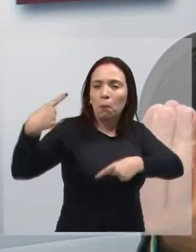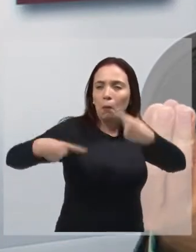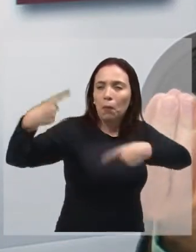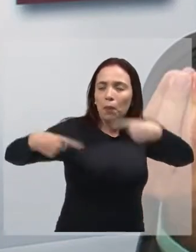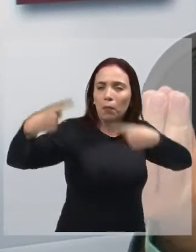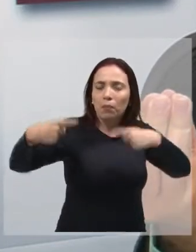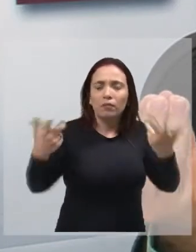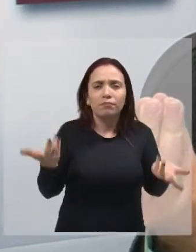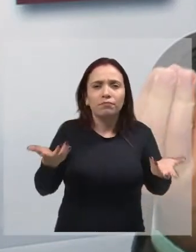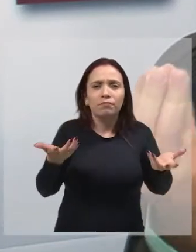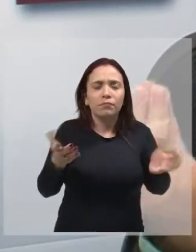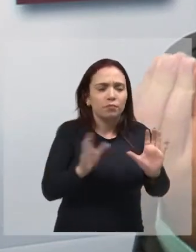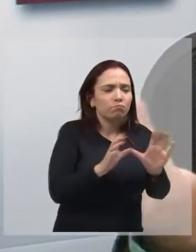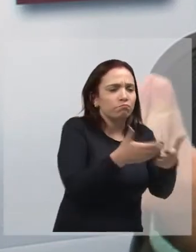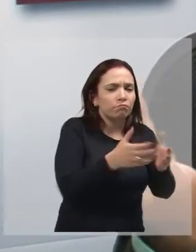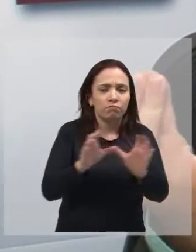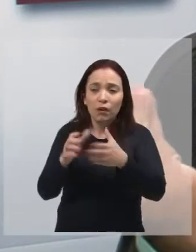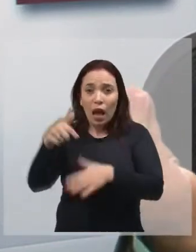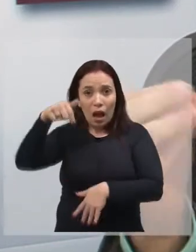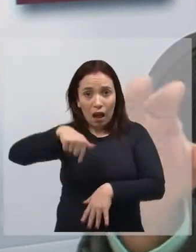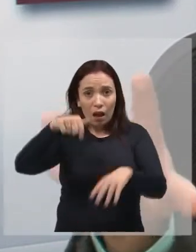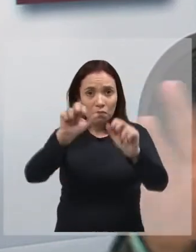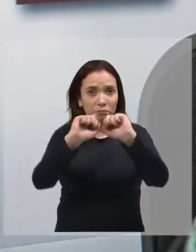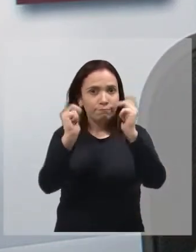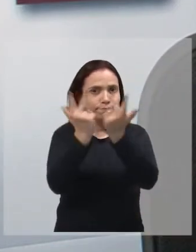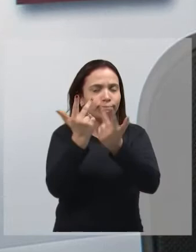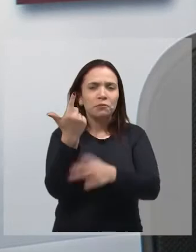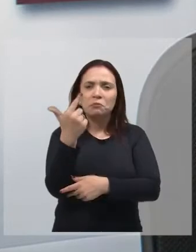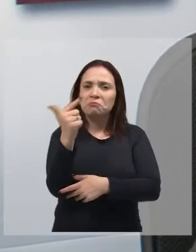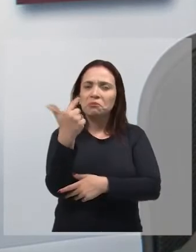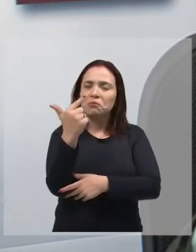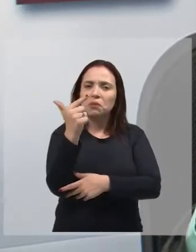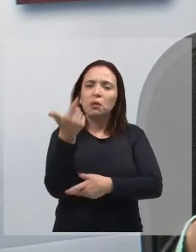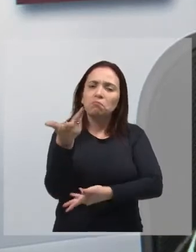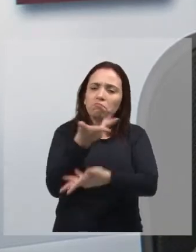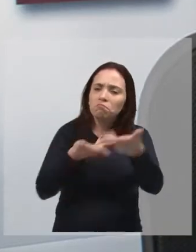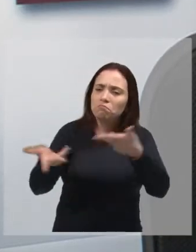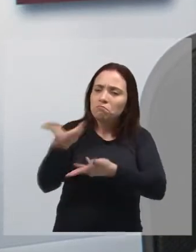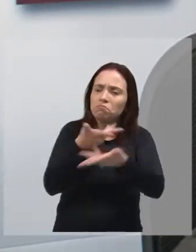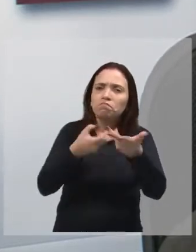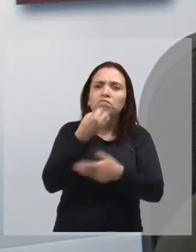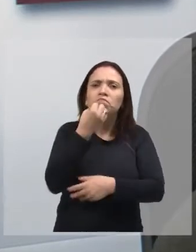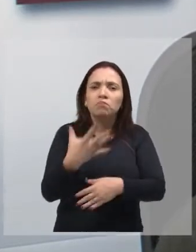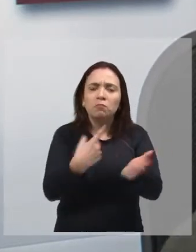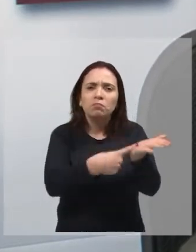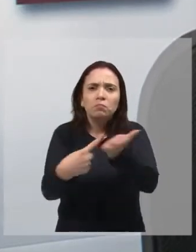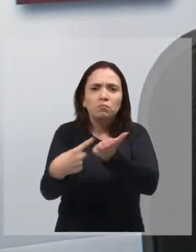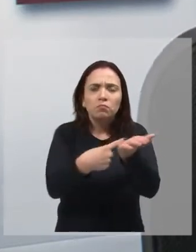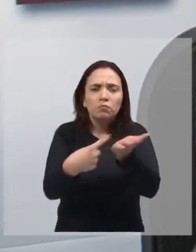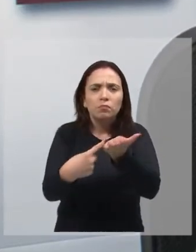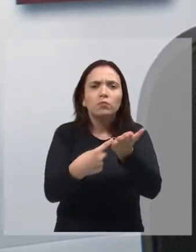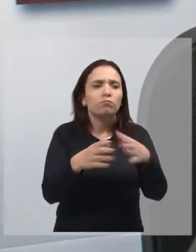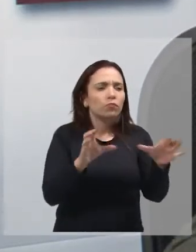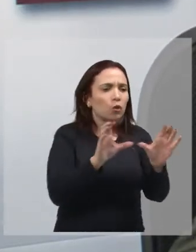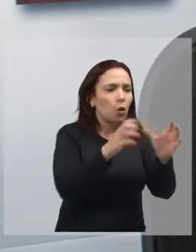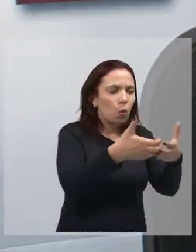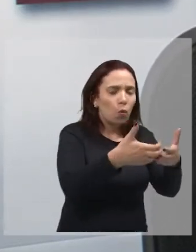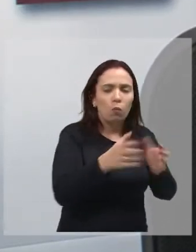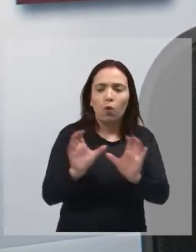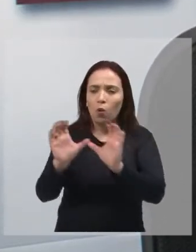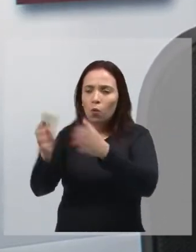oposição, coisa que na Câmara Municipal de Fortaleza parece-me que a gente nota uma demarcação bem clara e